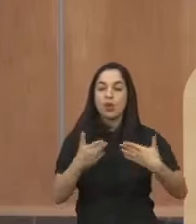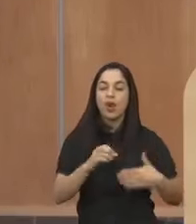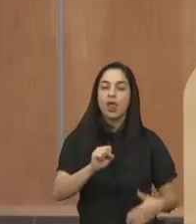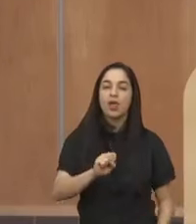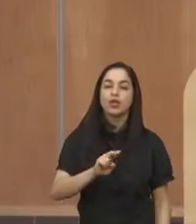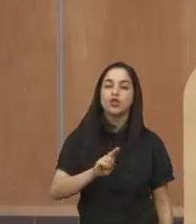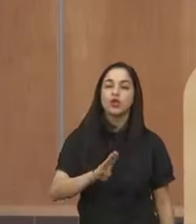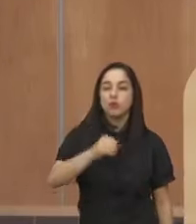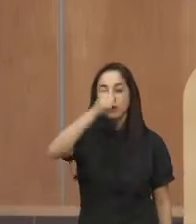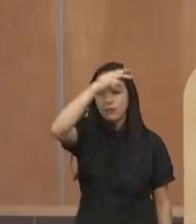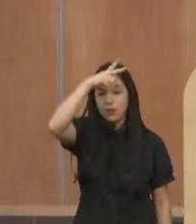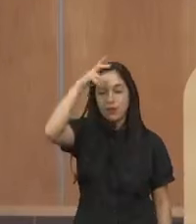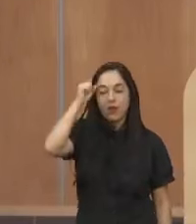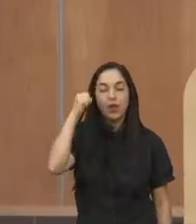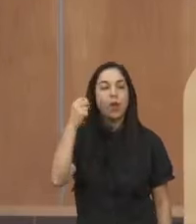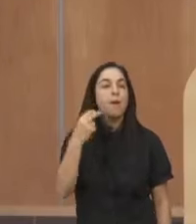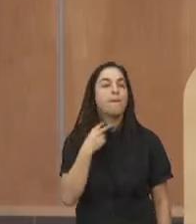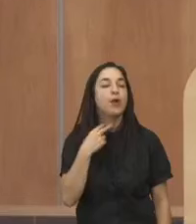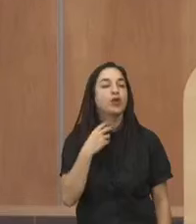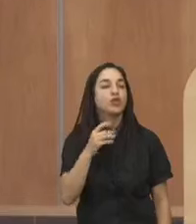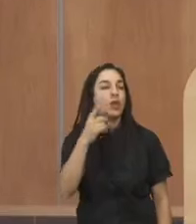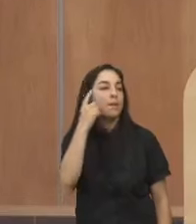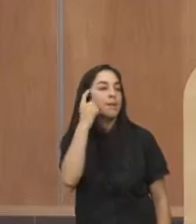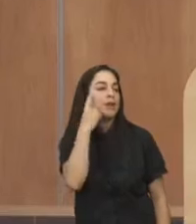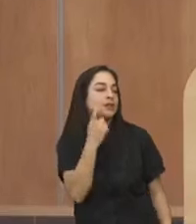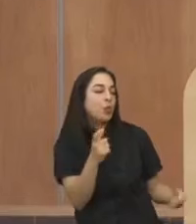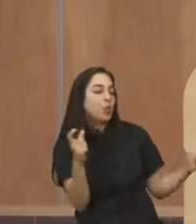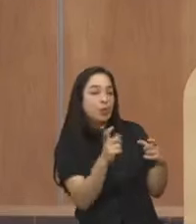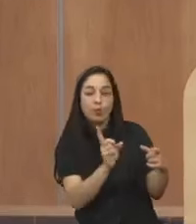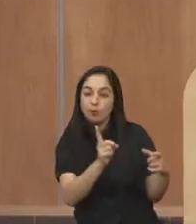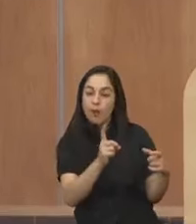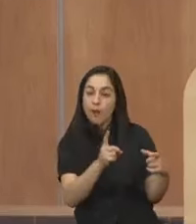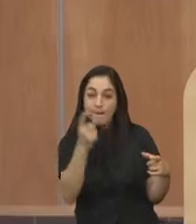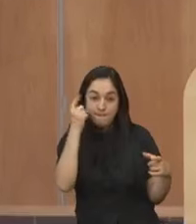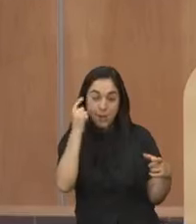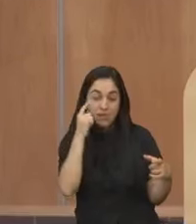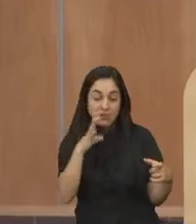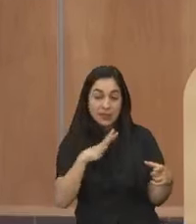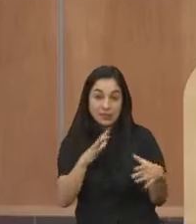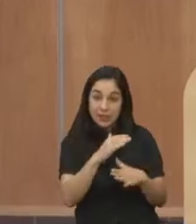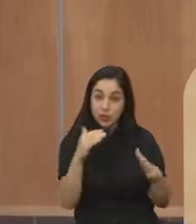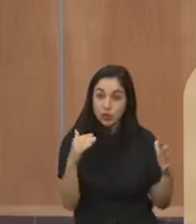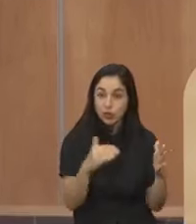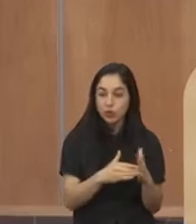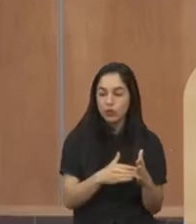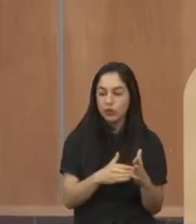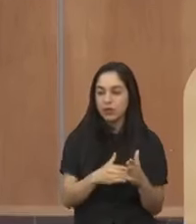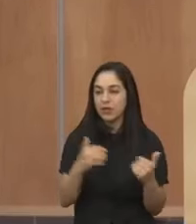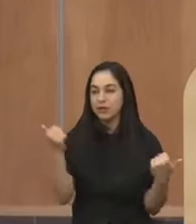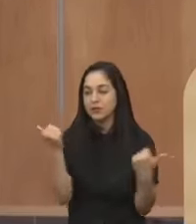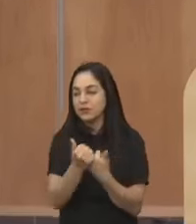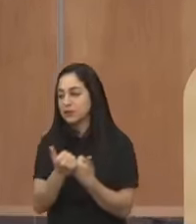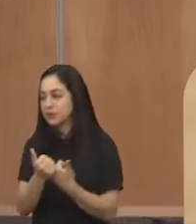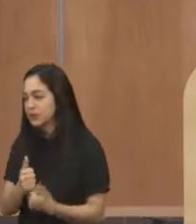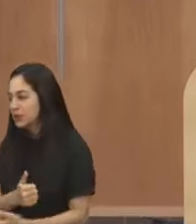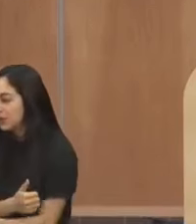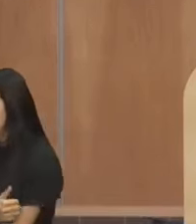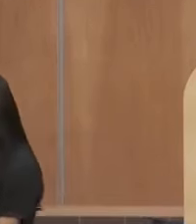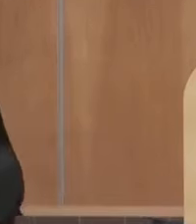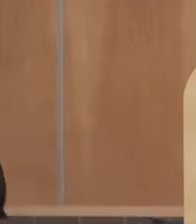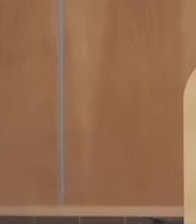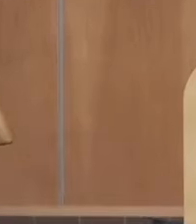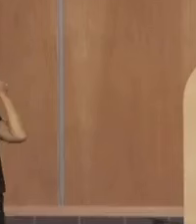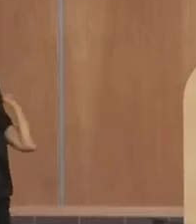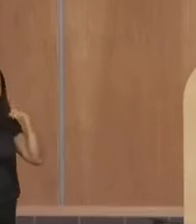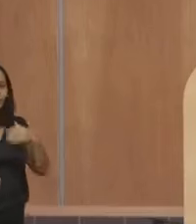pode pensar só no distrito, tem que pensar na cidade no inteiro. E muitas vezes a Crode chamava minha atenção. Eu falava assim, você é subprefeito daquela região, você não tem que olhar para